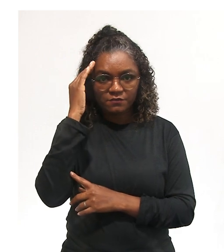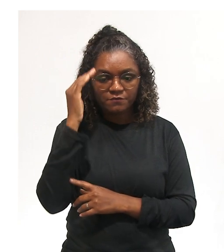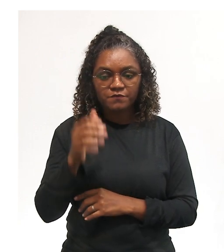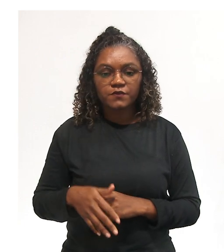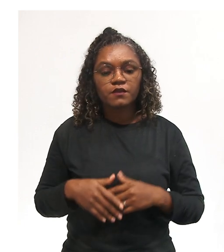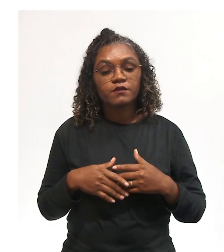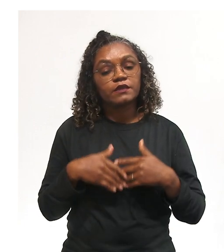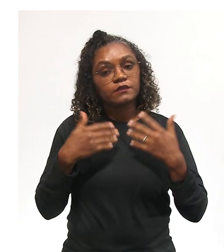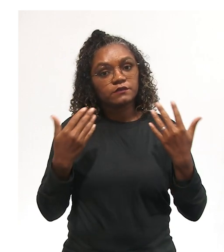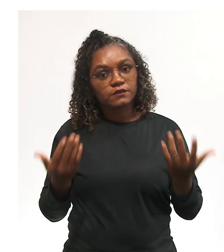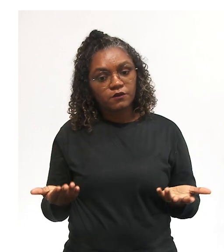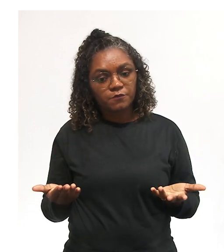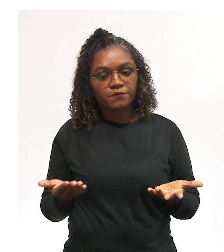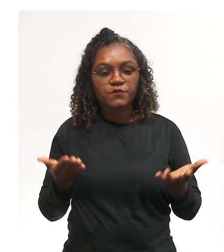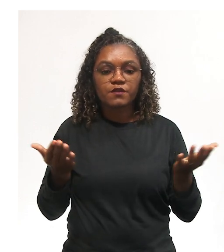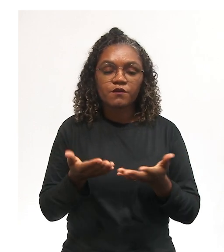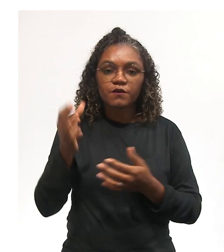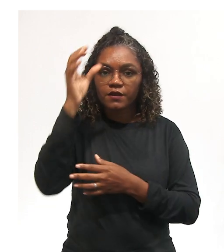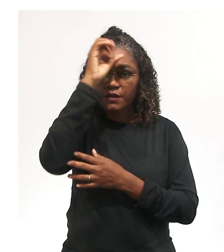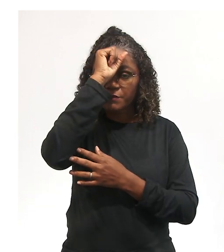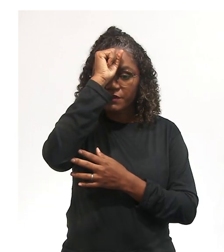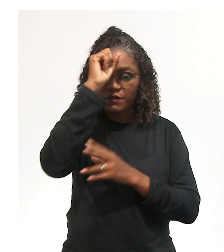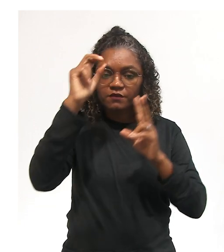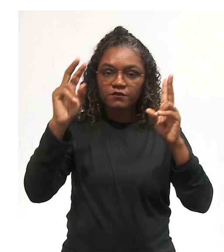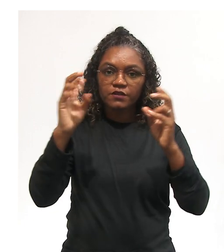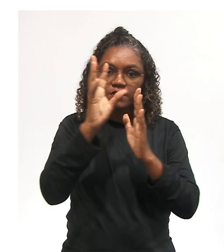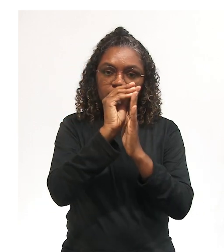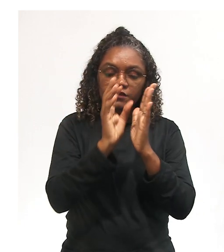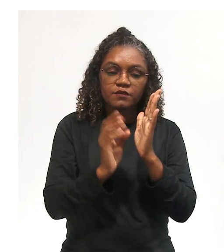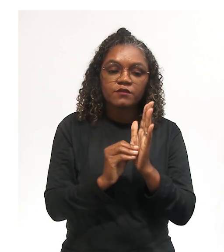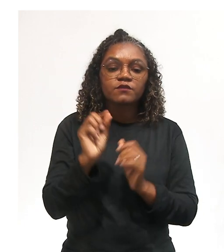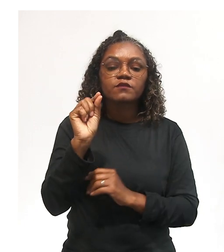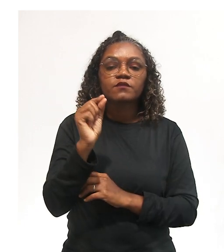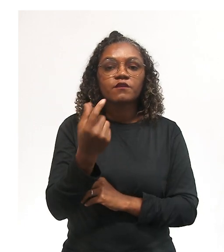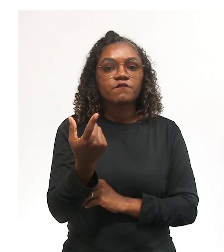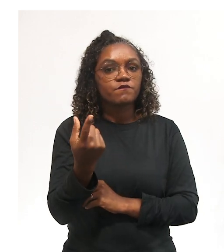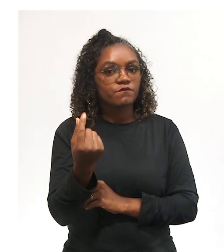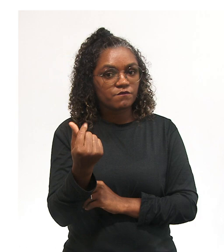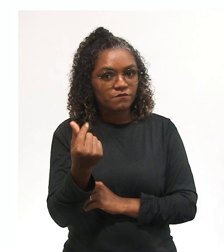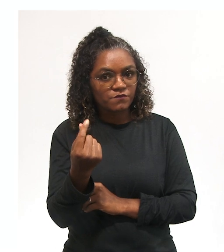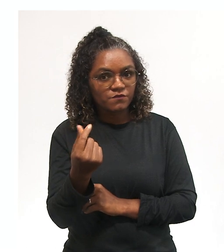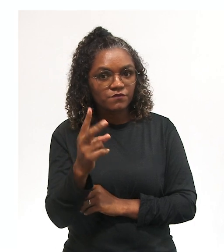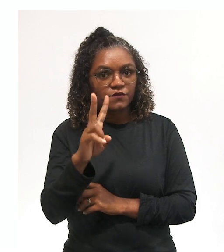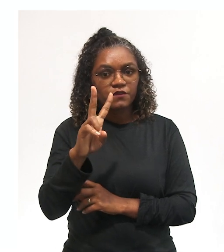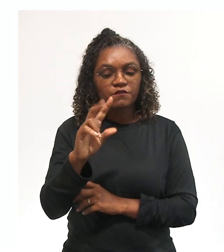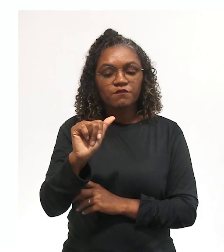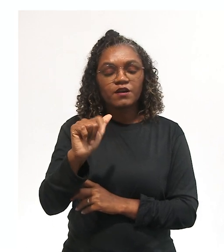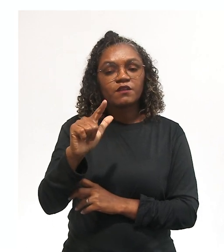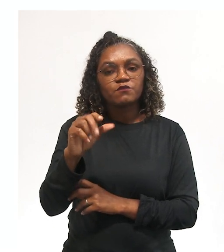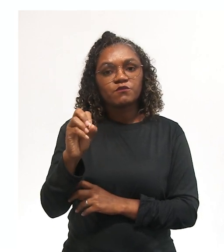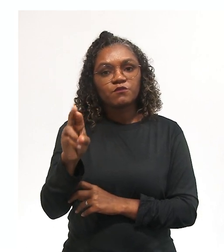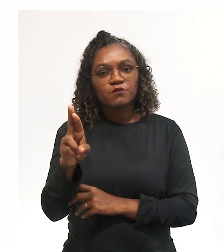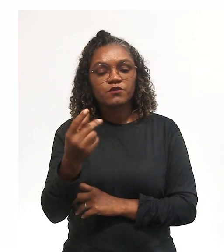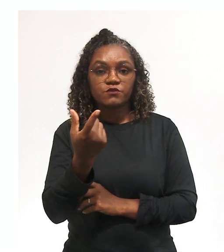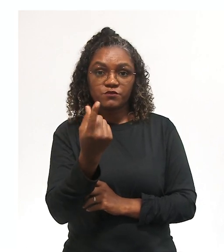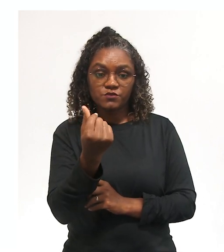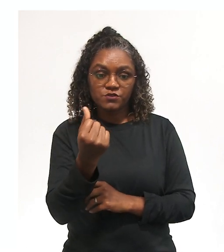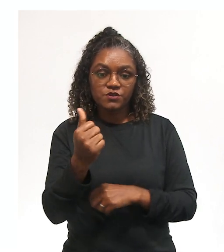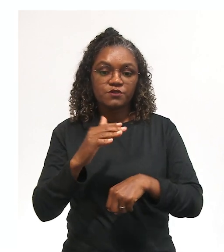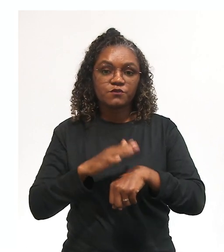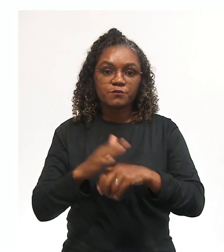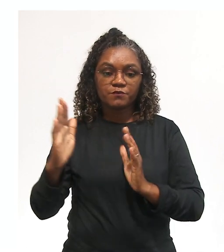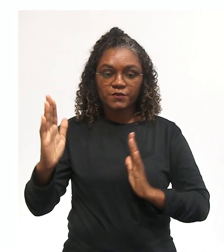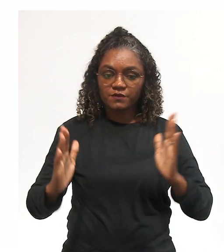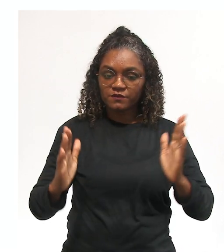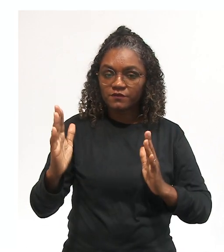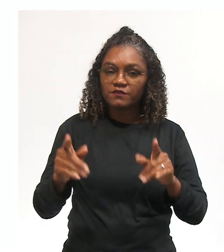Aprendemos há pouco, então, com essa aula de hoje, o valor do dinheiro no tempo, algumas terminologias